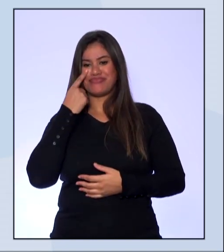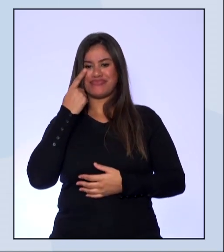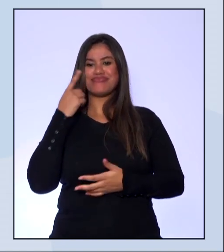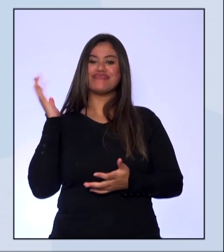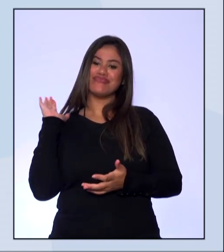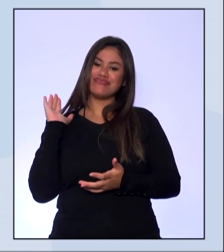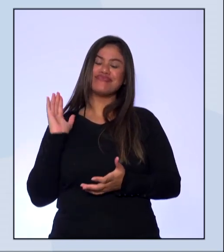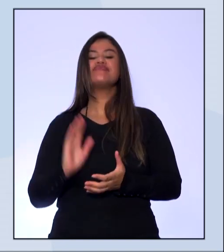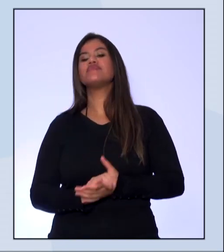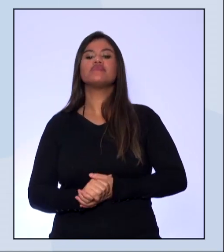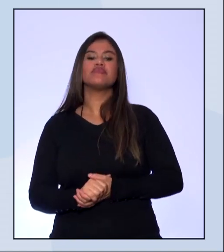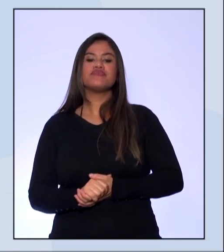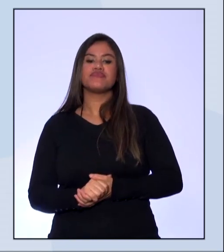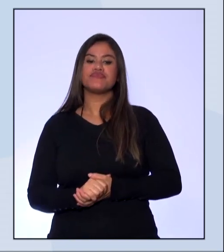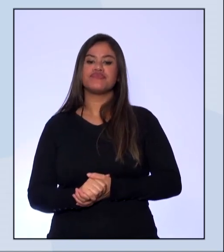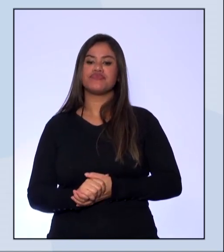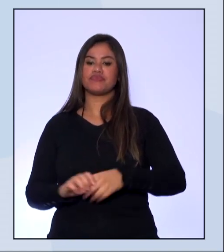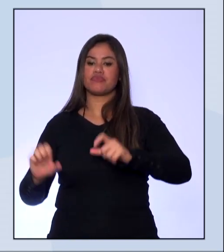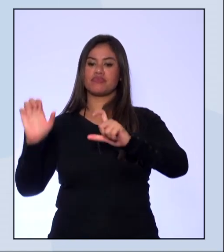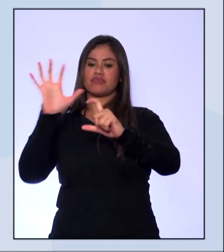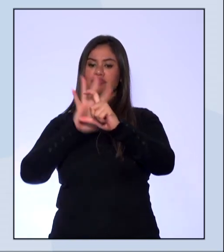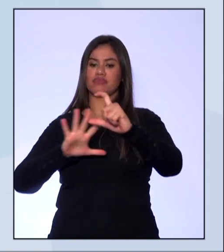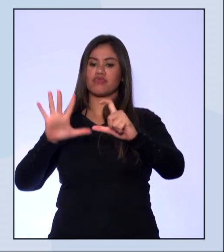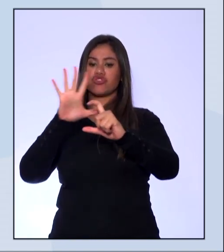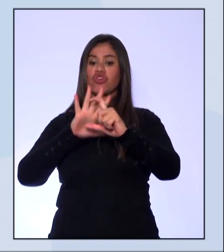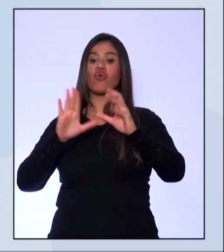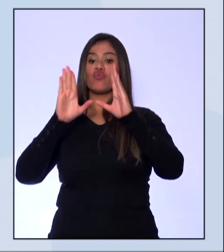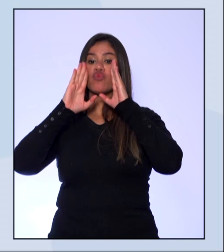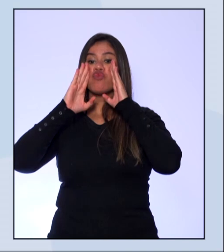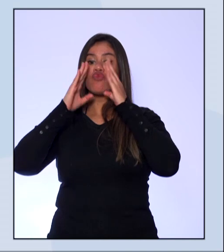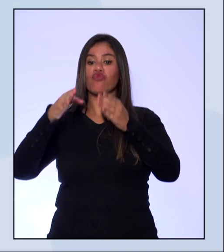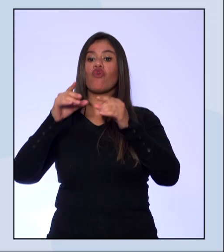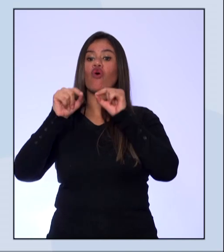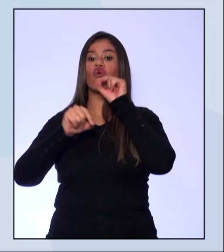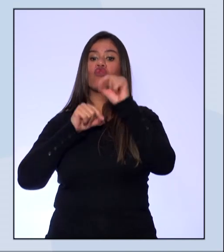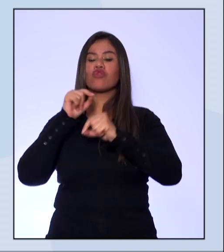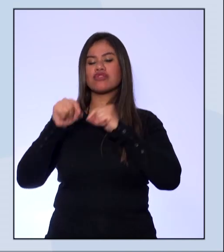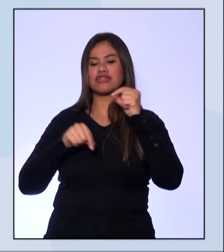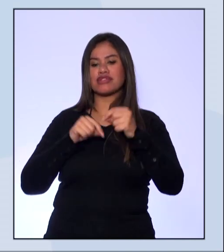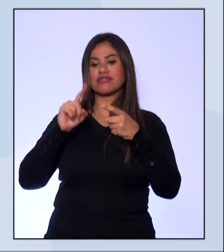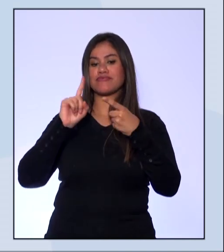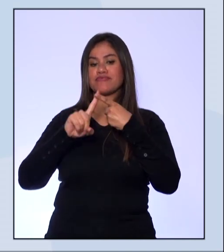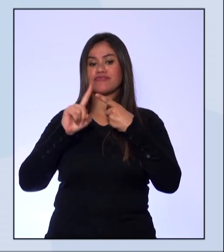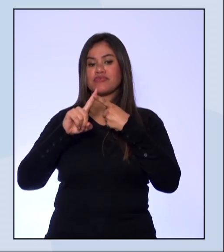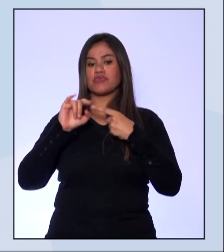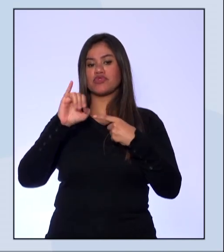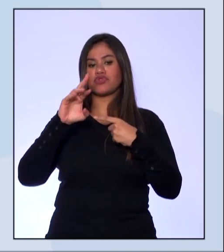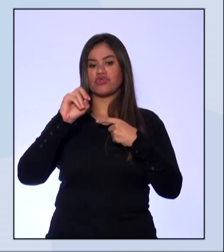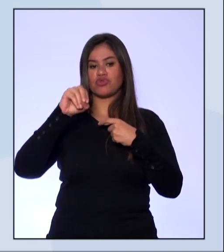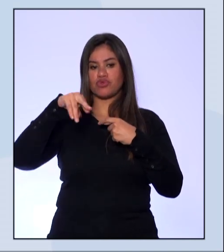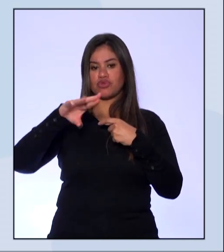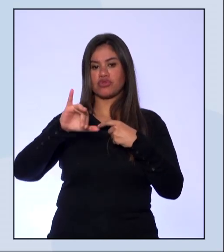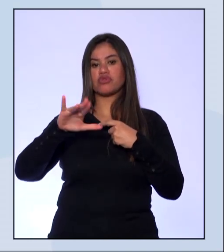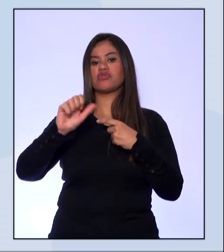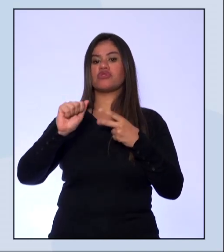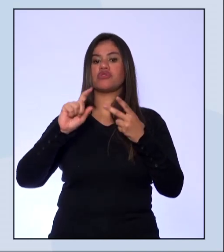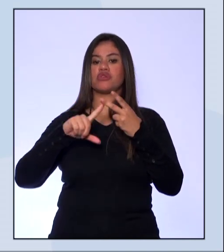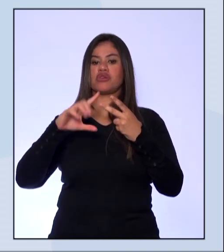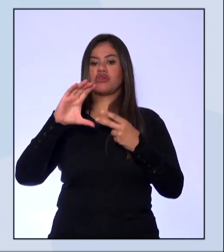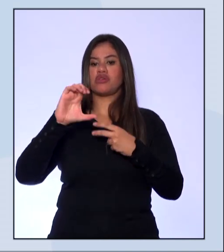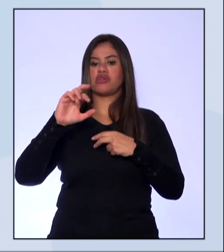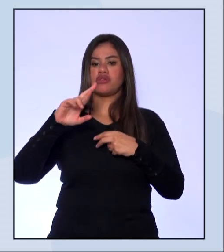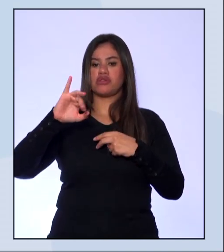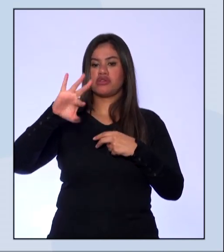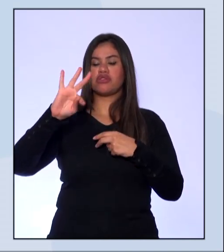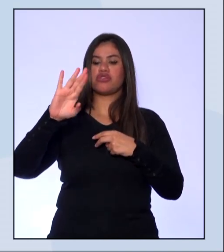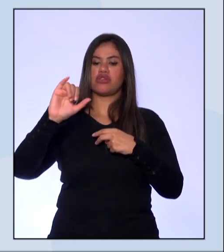A charge traz como foco a ironia, a crítica ou o humor. Quais elementos da